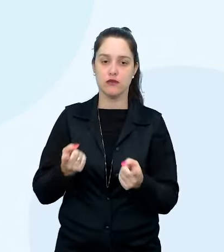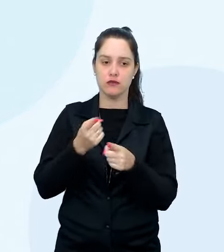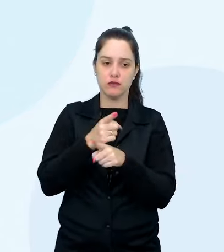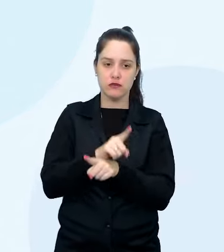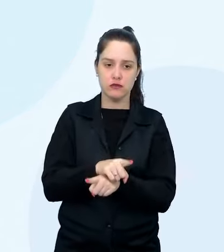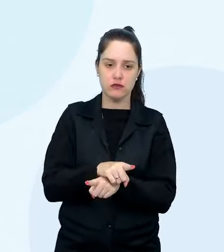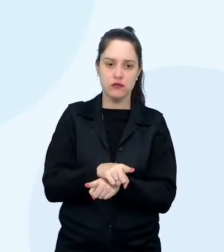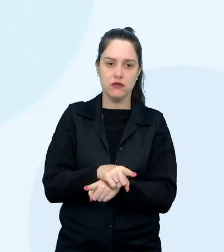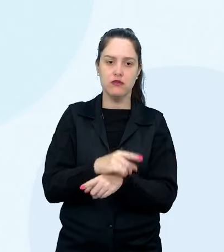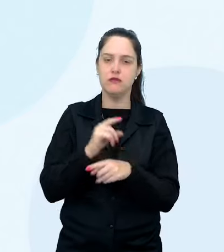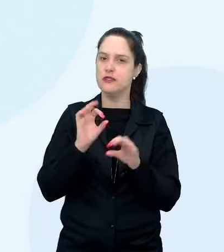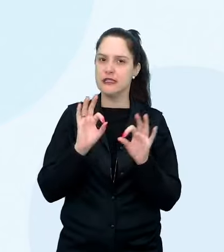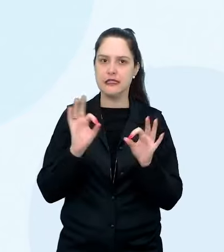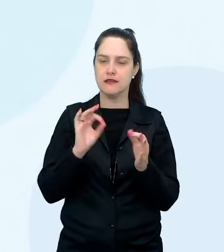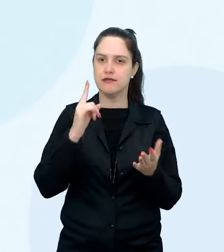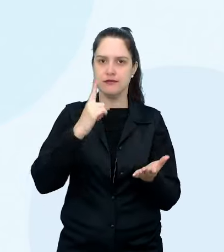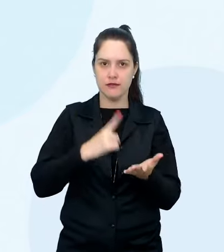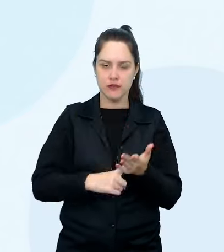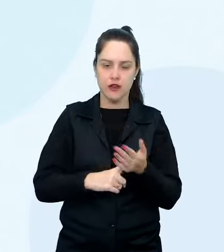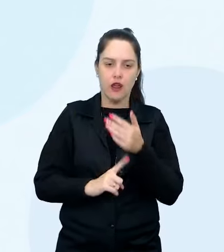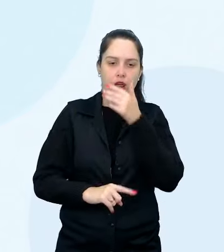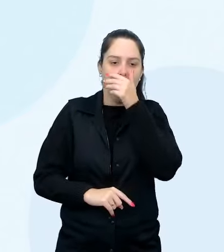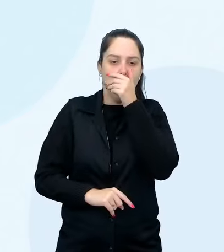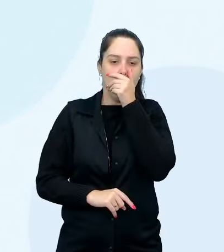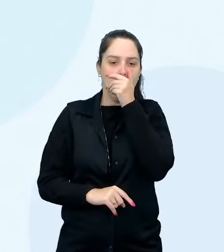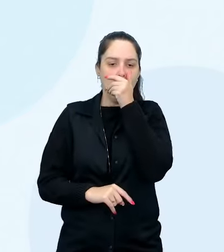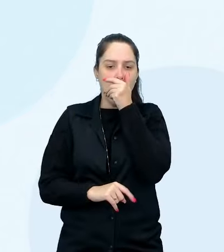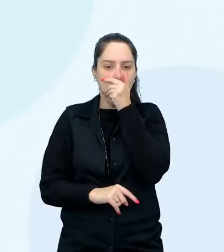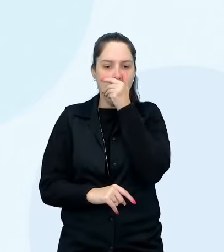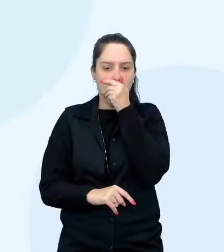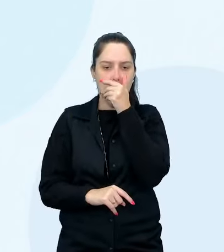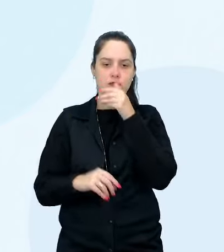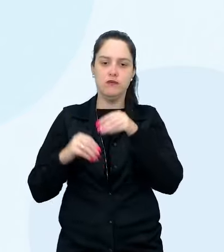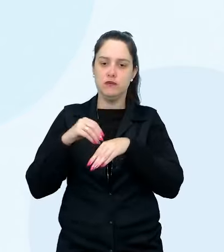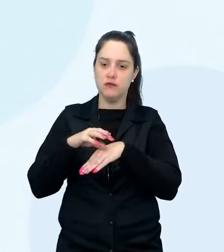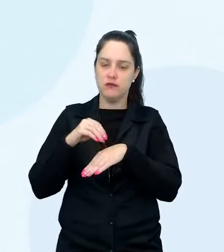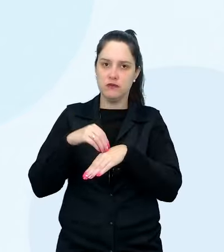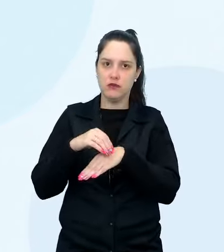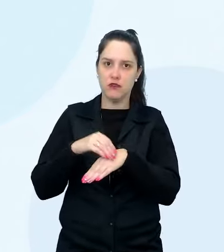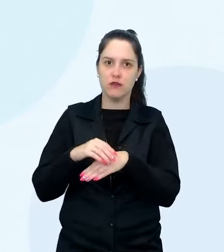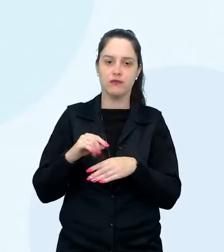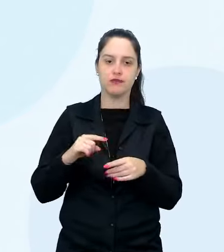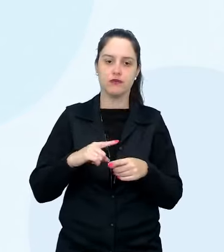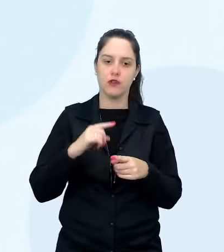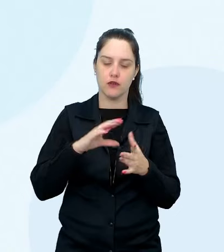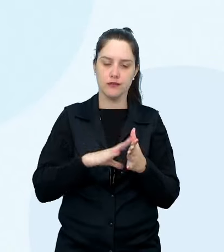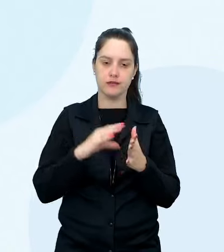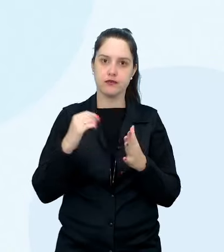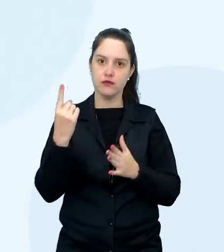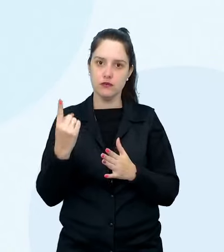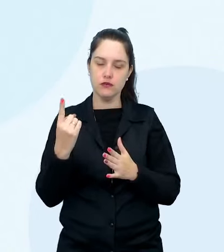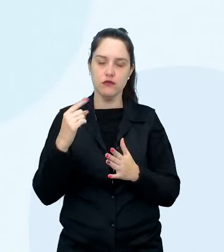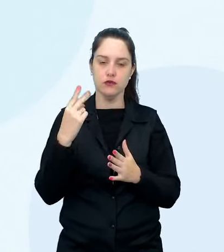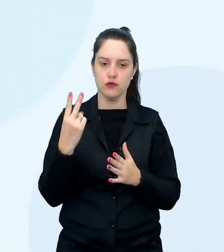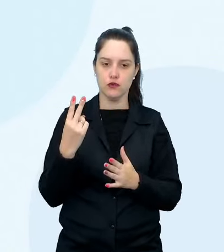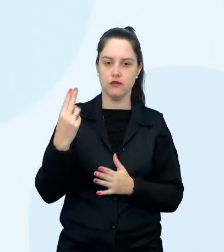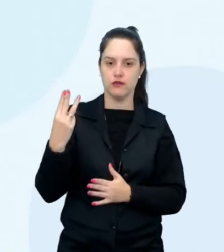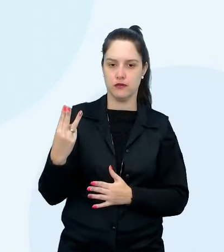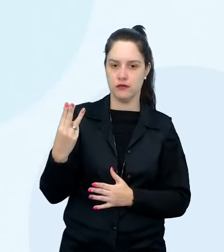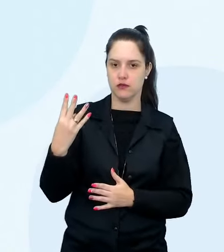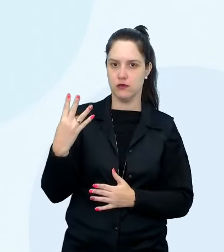nos 5 componentes. Então, a gente tem sugestões de atividades de sala de aula invertida no componente 1, 2, 3, 4